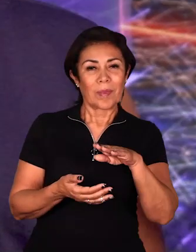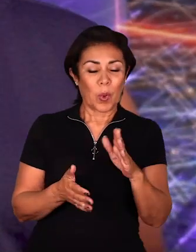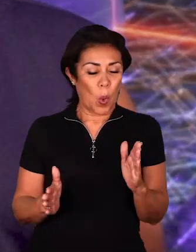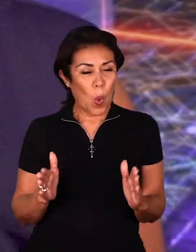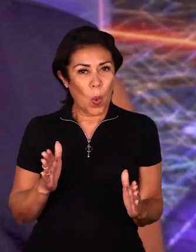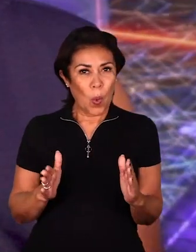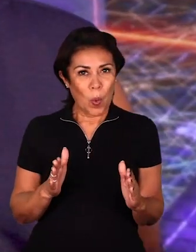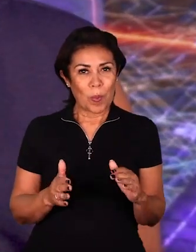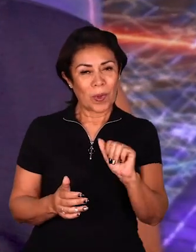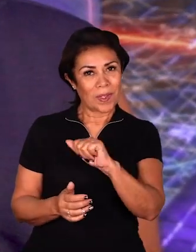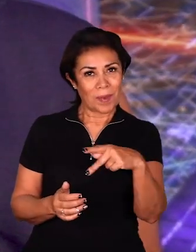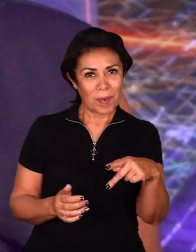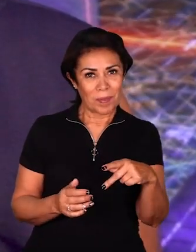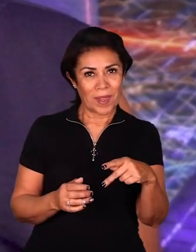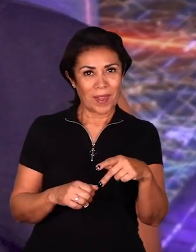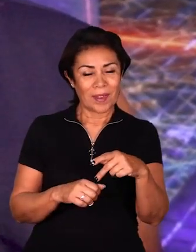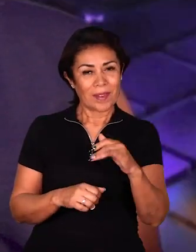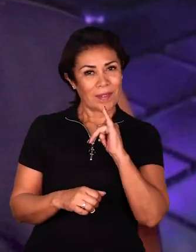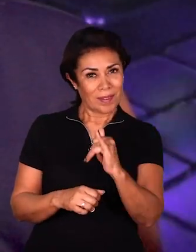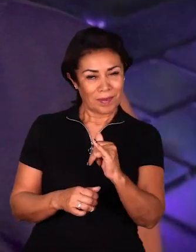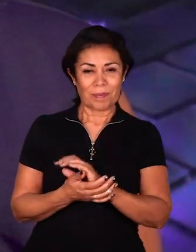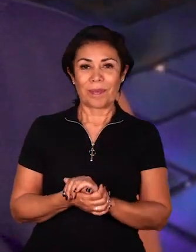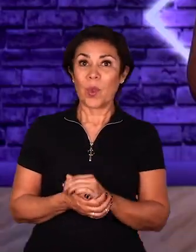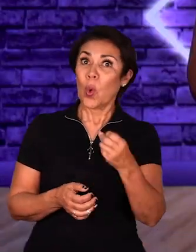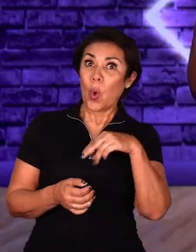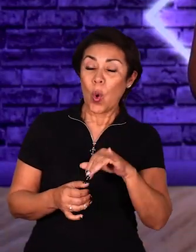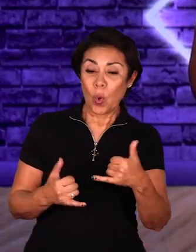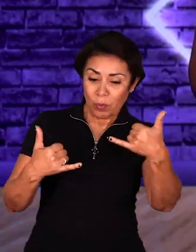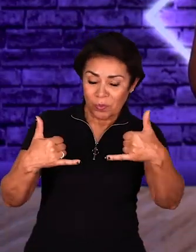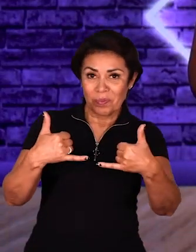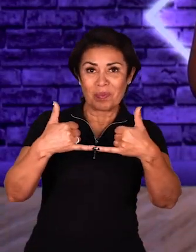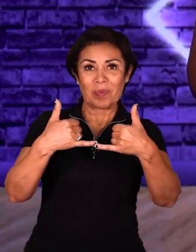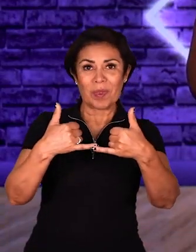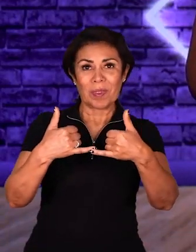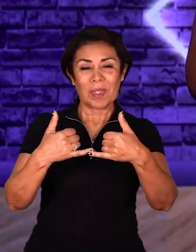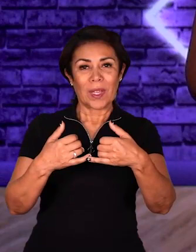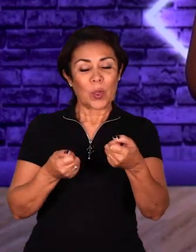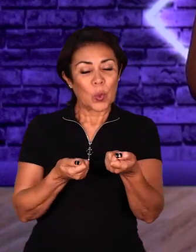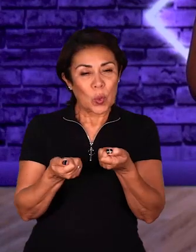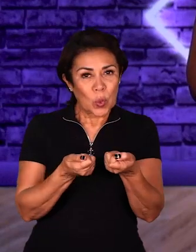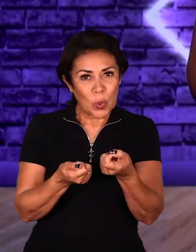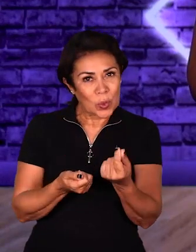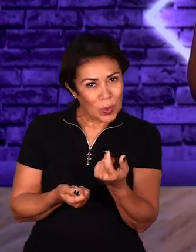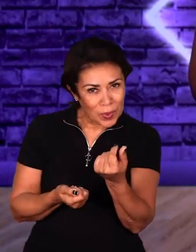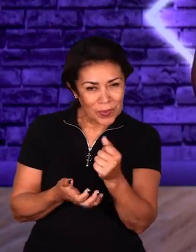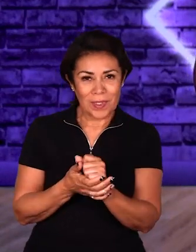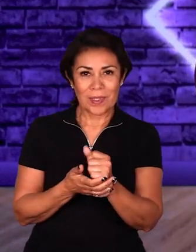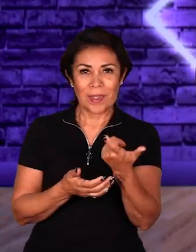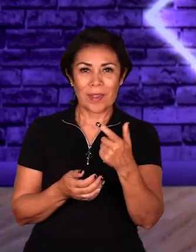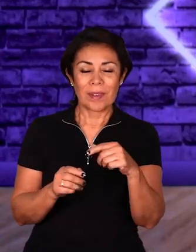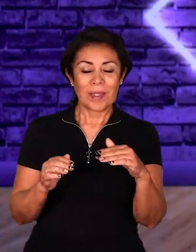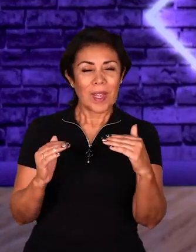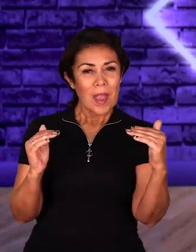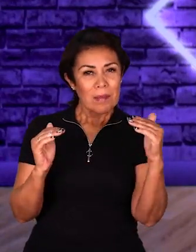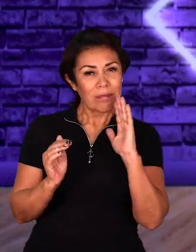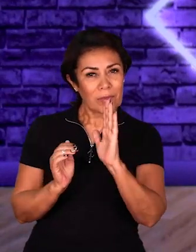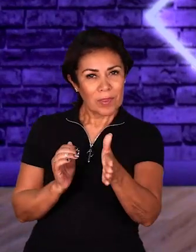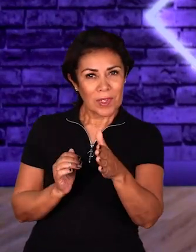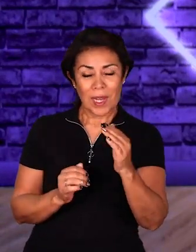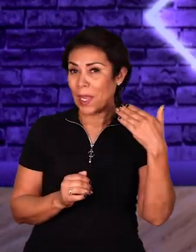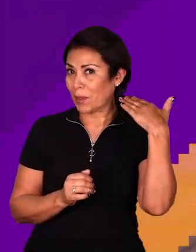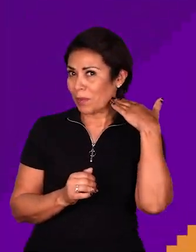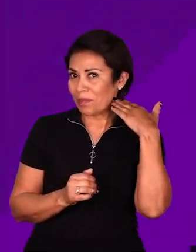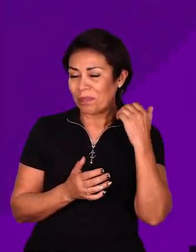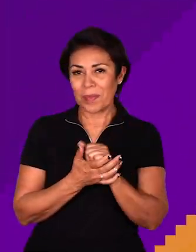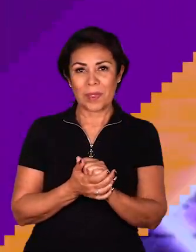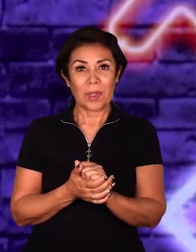os bots, aqueles robozinhos em aplicativos de mensagem instantânea. Ou ainda, conectar aquele seu aplicativo de controle financeiro diretamente à conta do seu